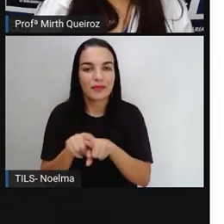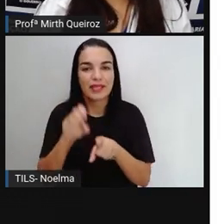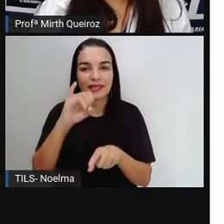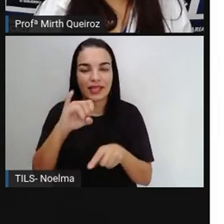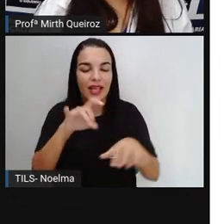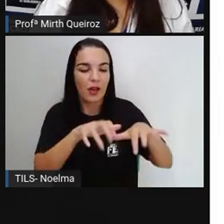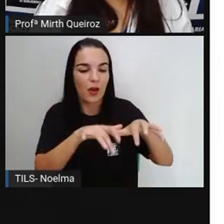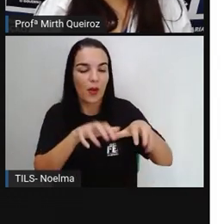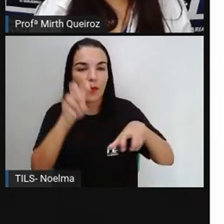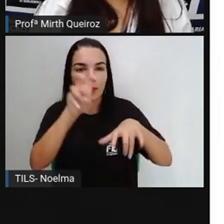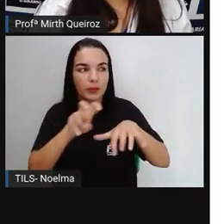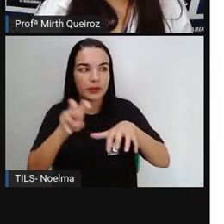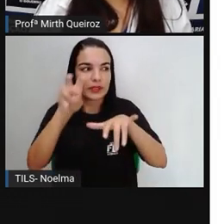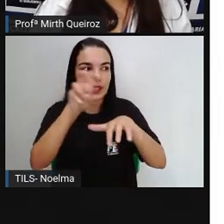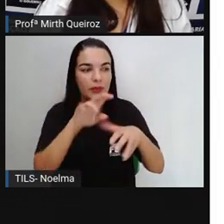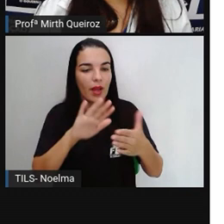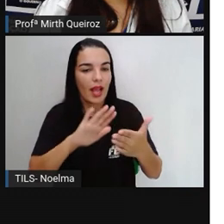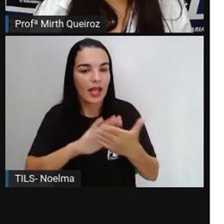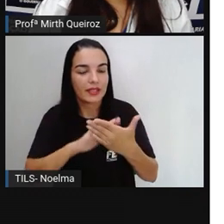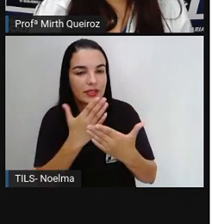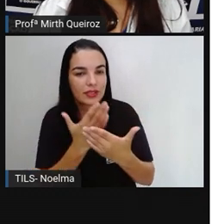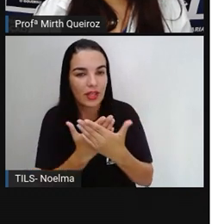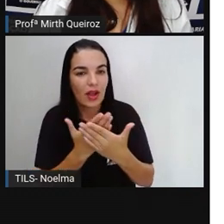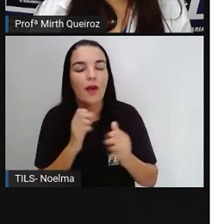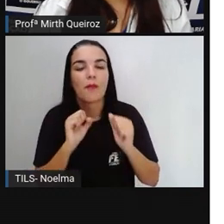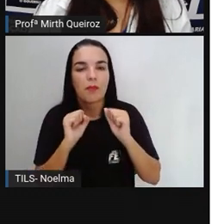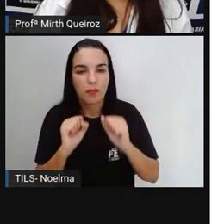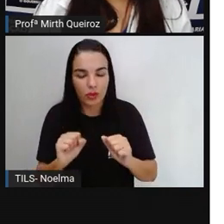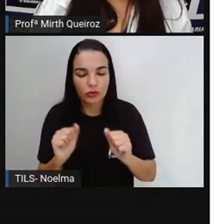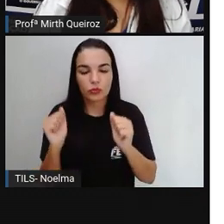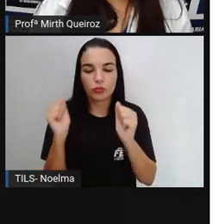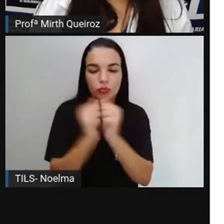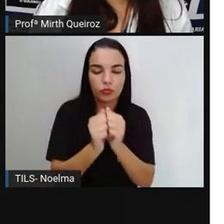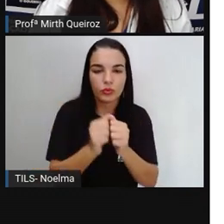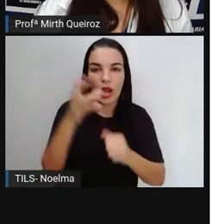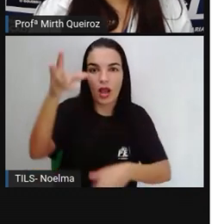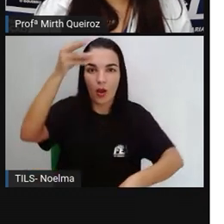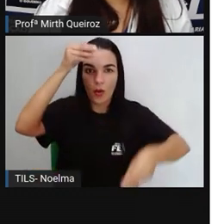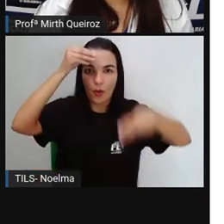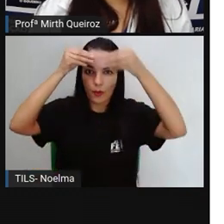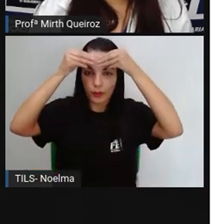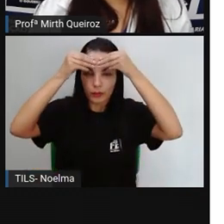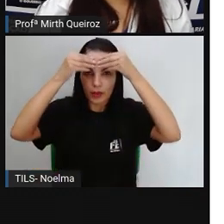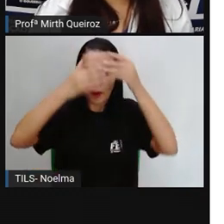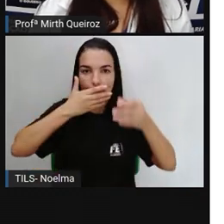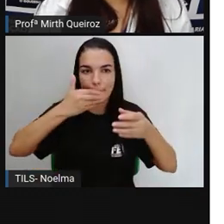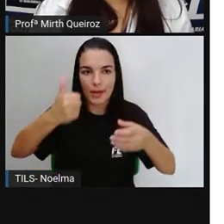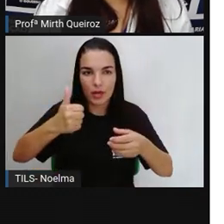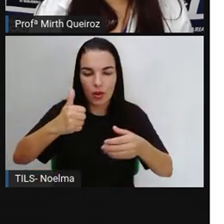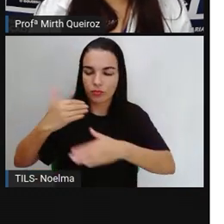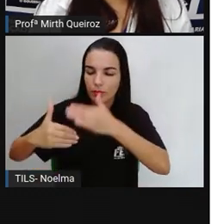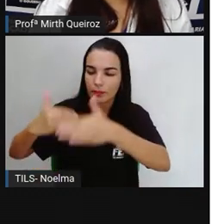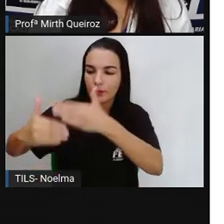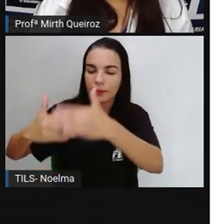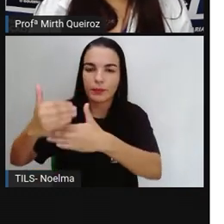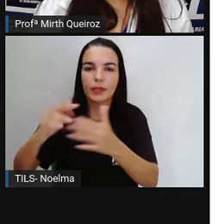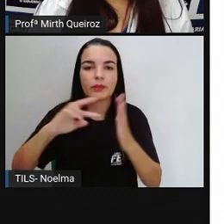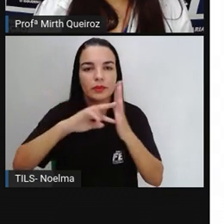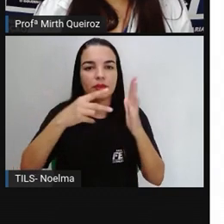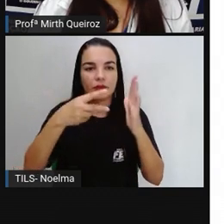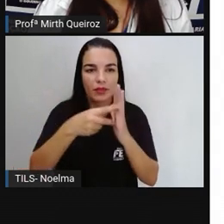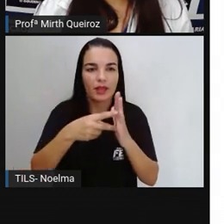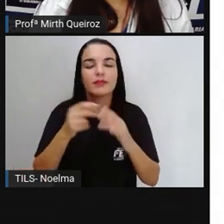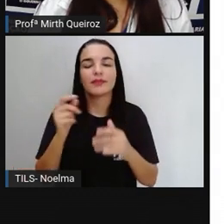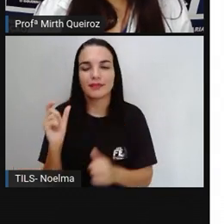computador em sua escola, o professor pode ir lá pesquisar com vocês para que vocês possam compreender melhor o texto a partir do significado aí